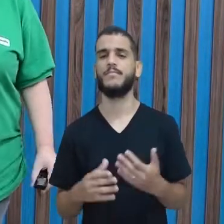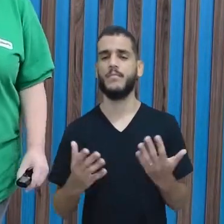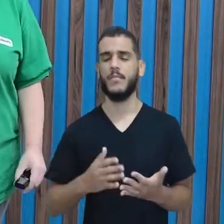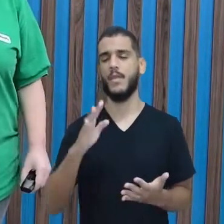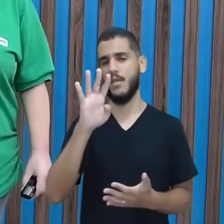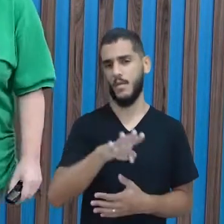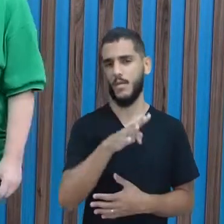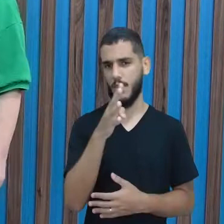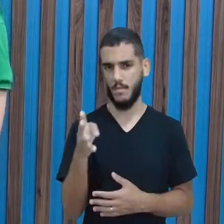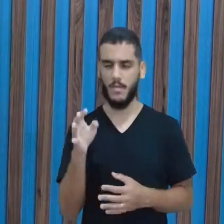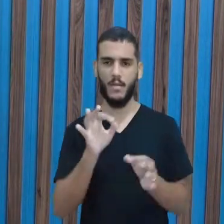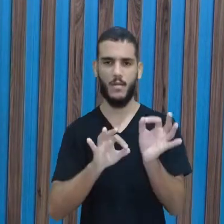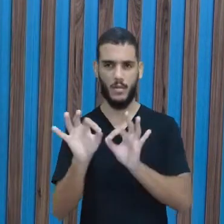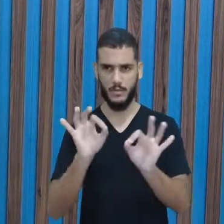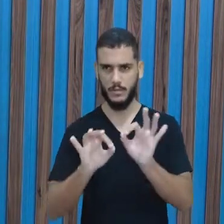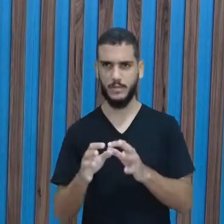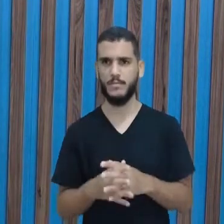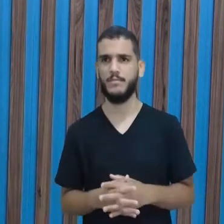tabelinha aqui.